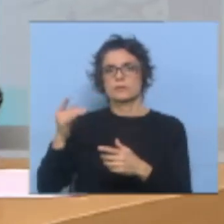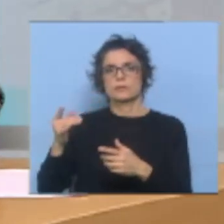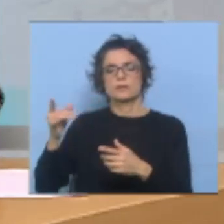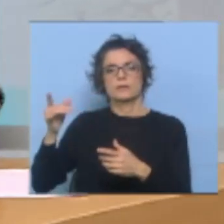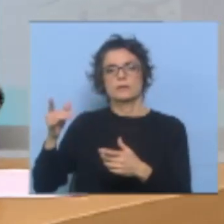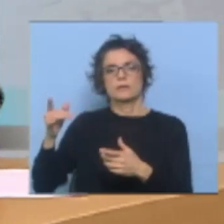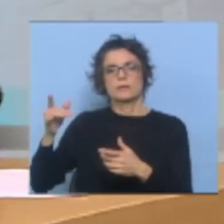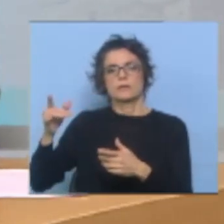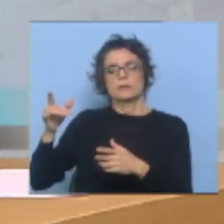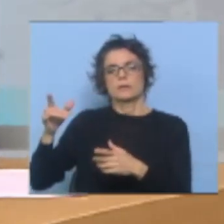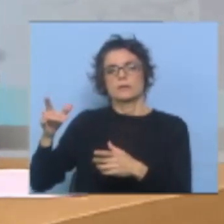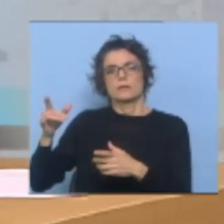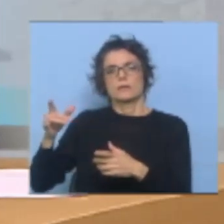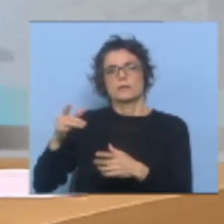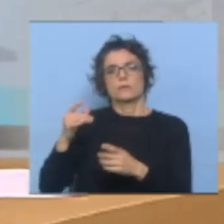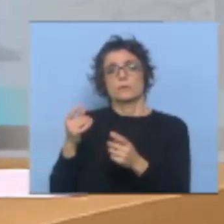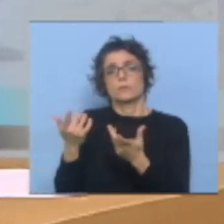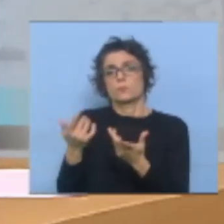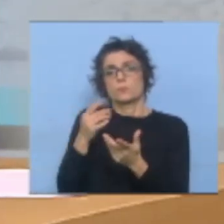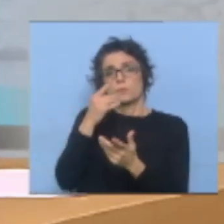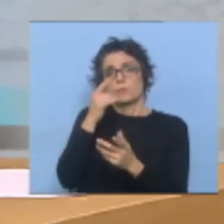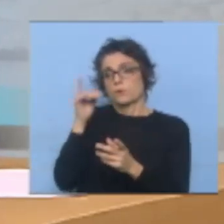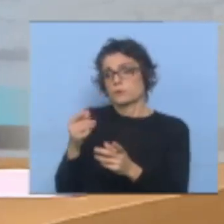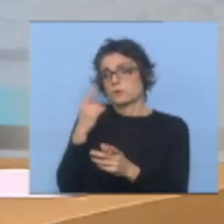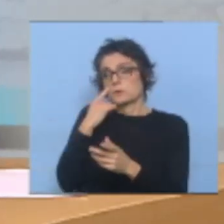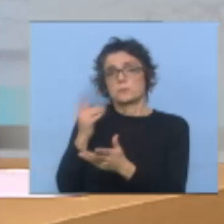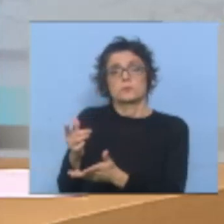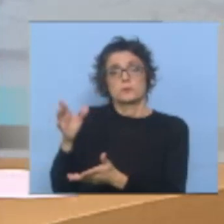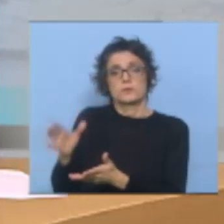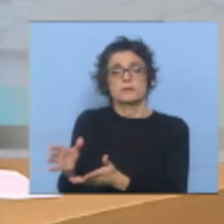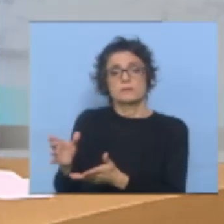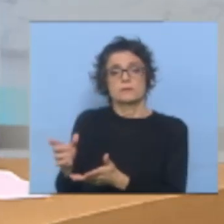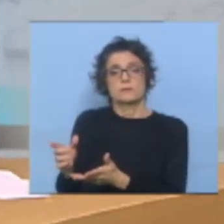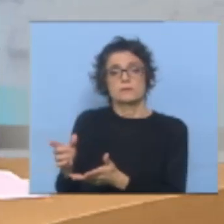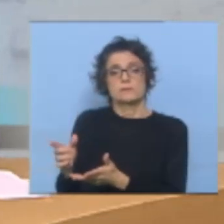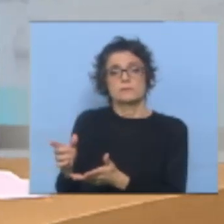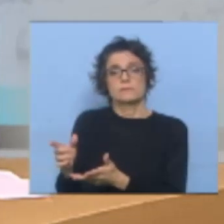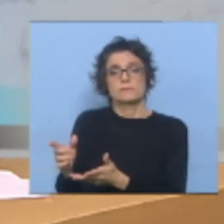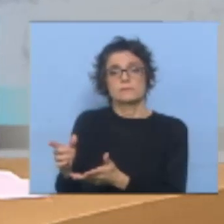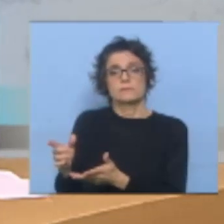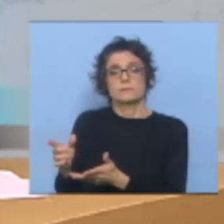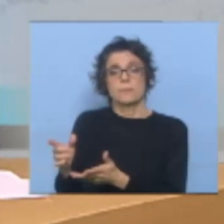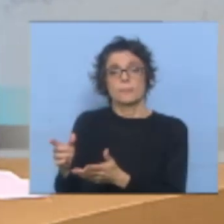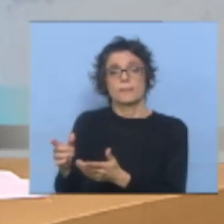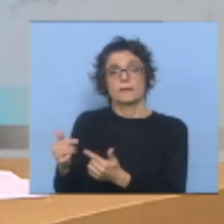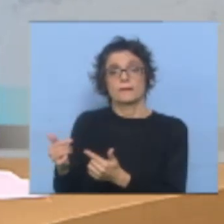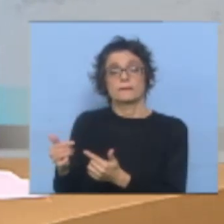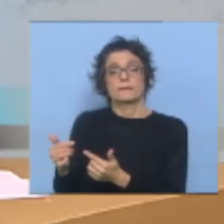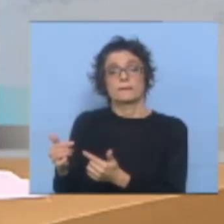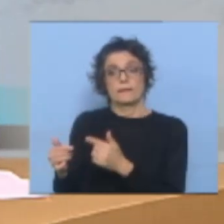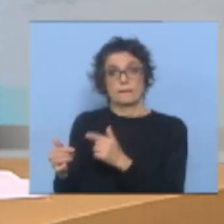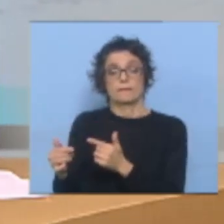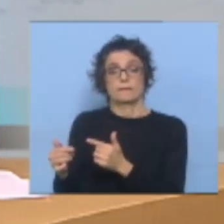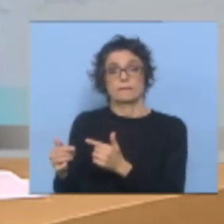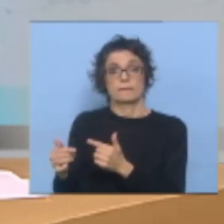na missa, não é? Que é quase mais instintivo e mais fervoroso. Tem que começar